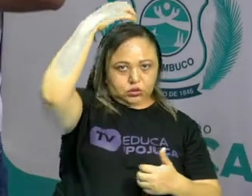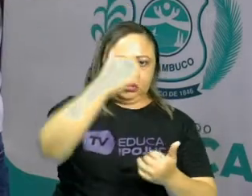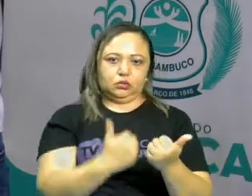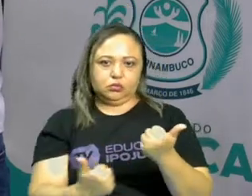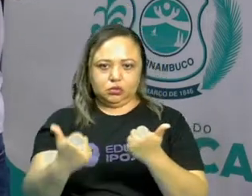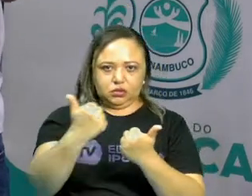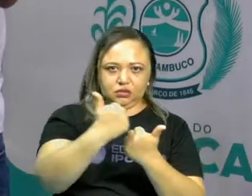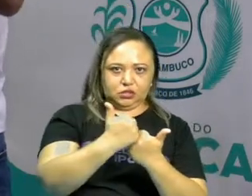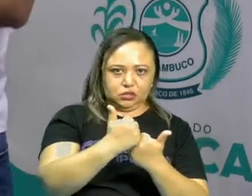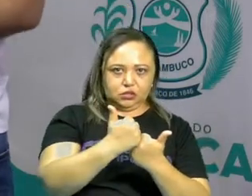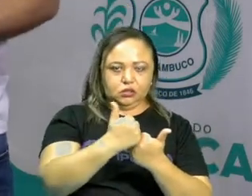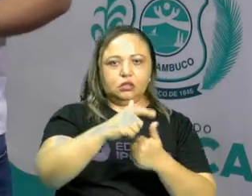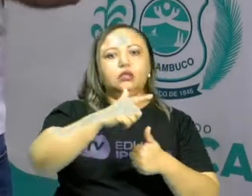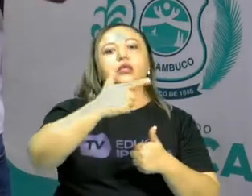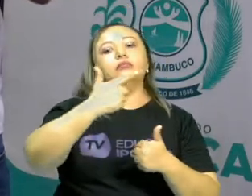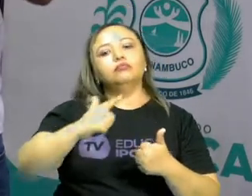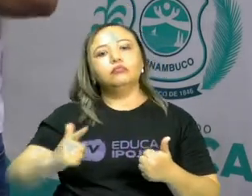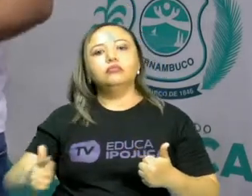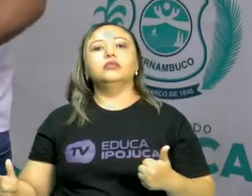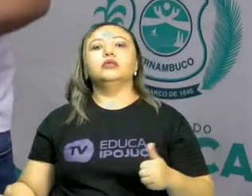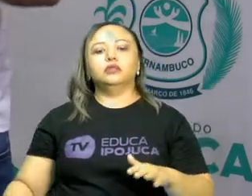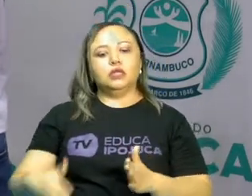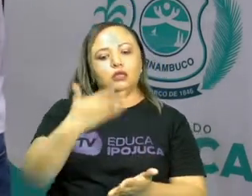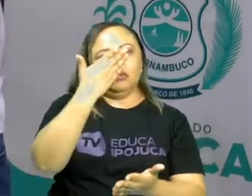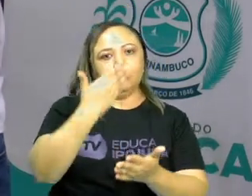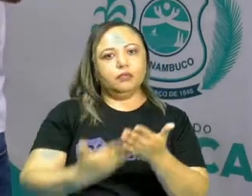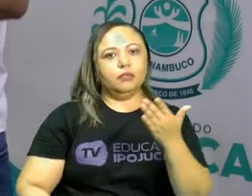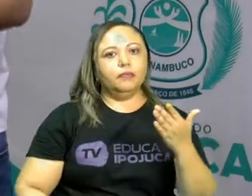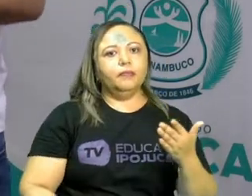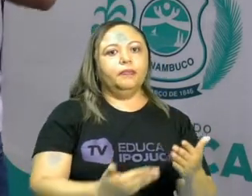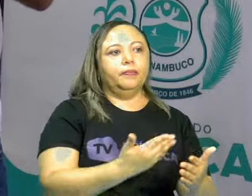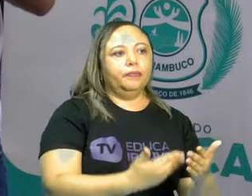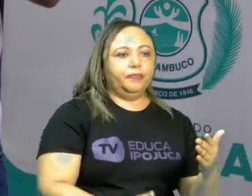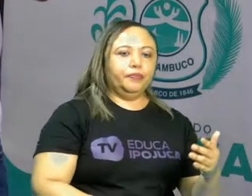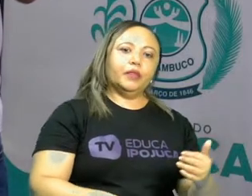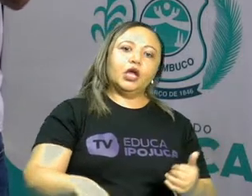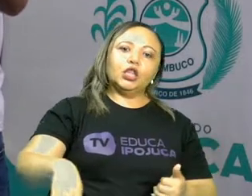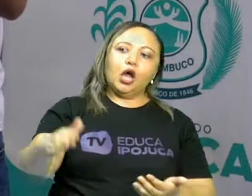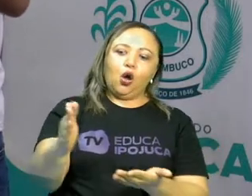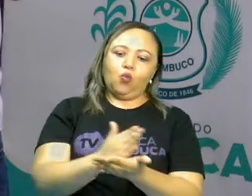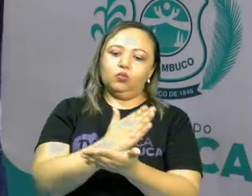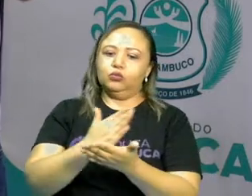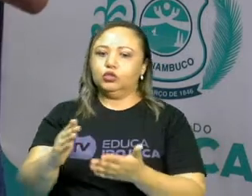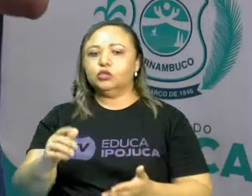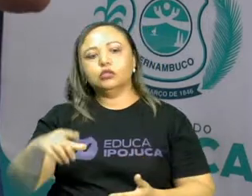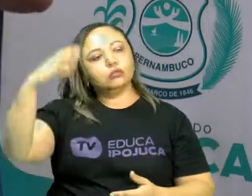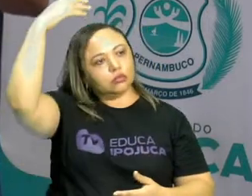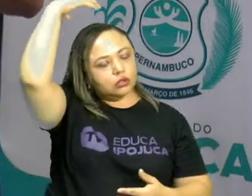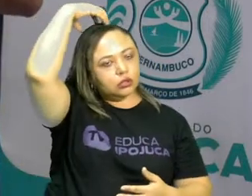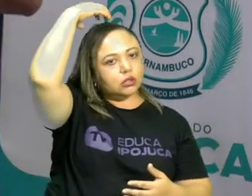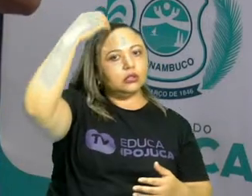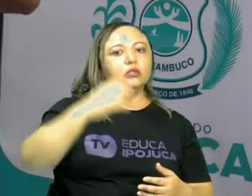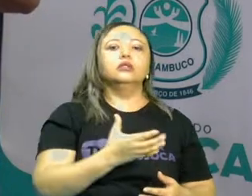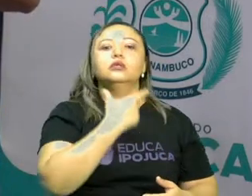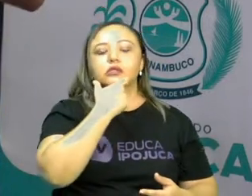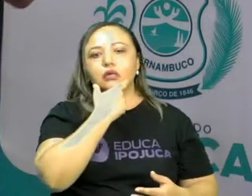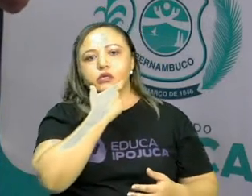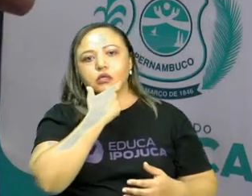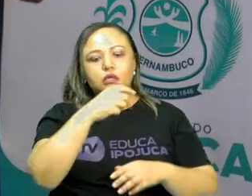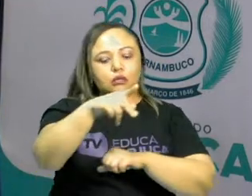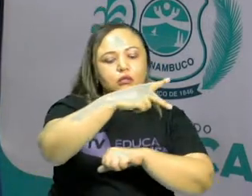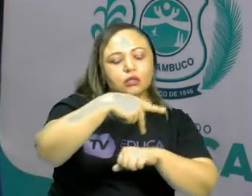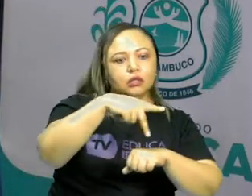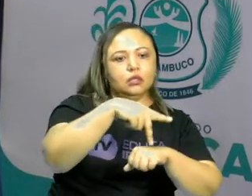pega o com poderes absolutos É você vai ter os reis da Inglaterra gente da França hoje três poderes absolutos